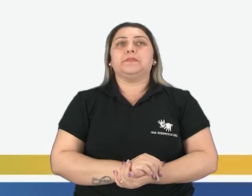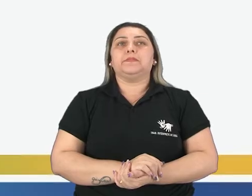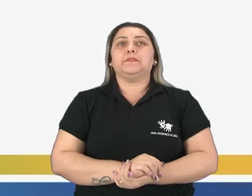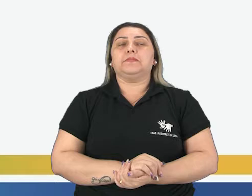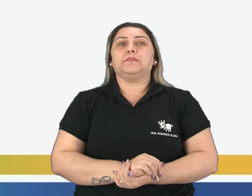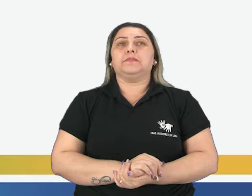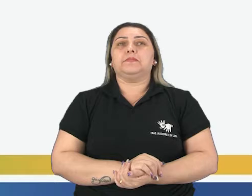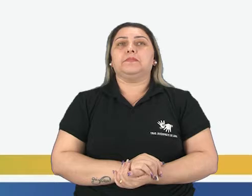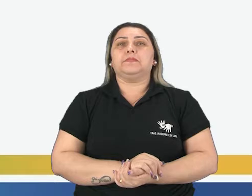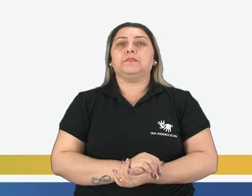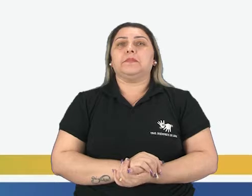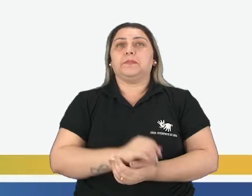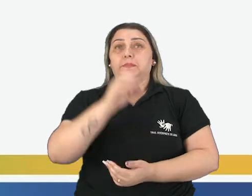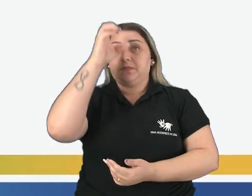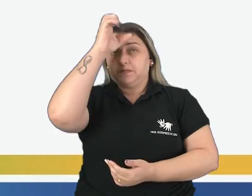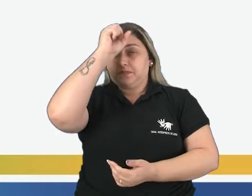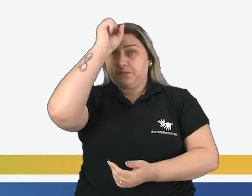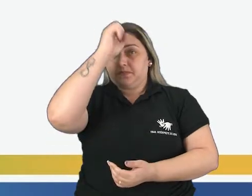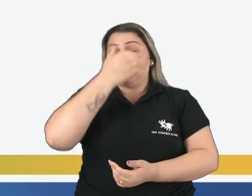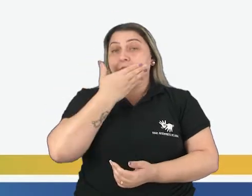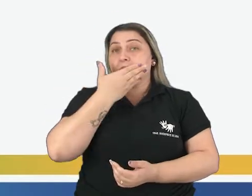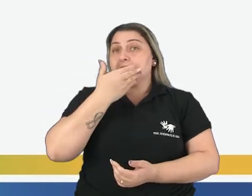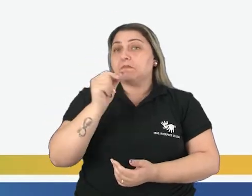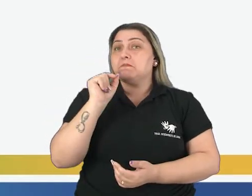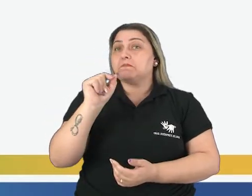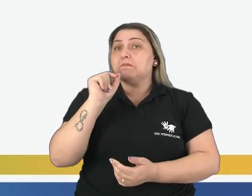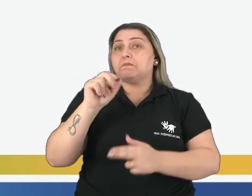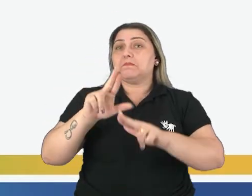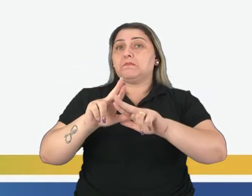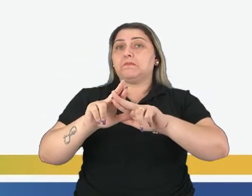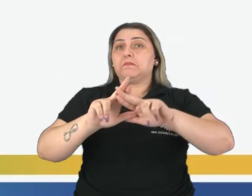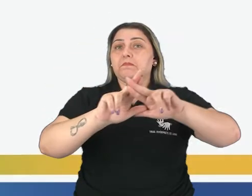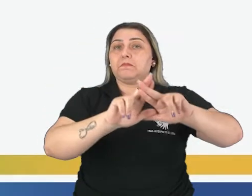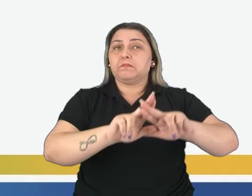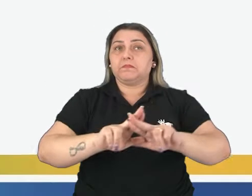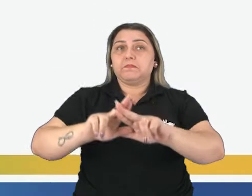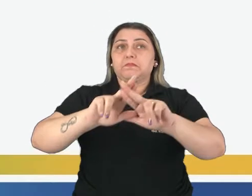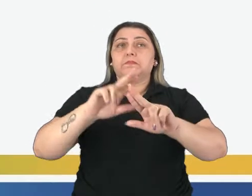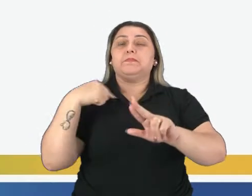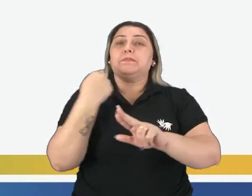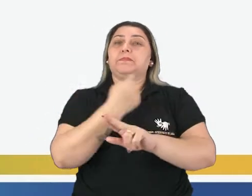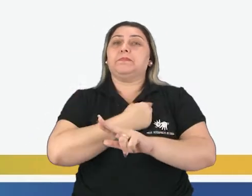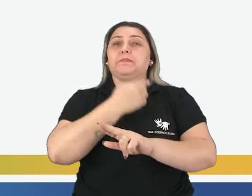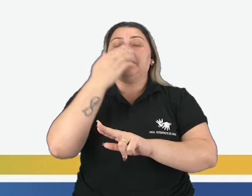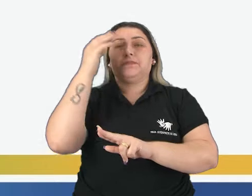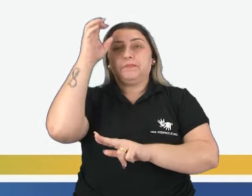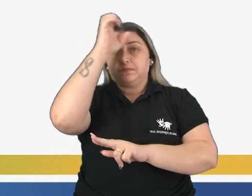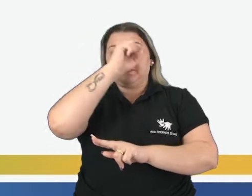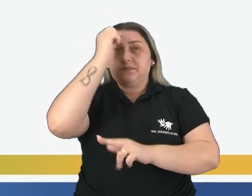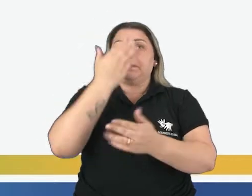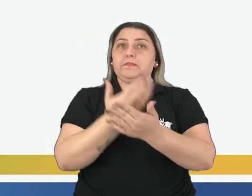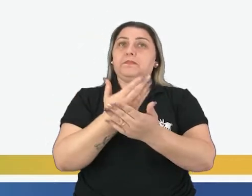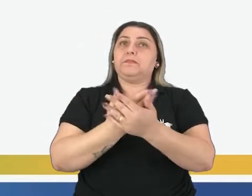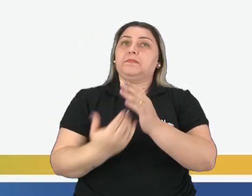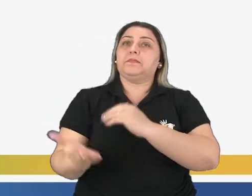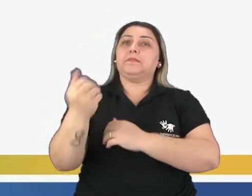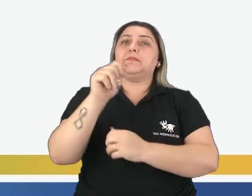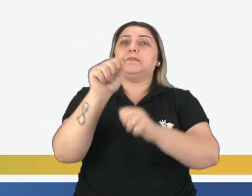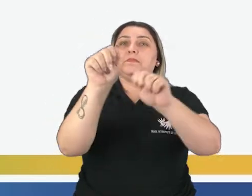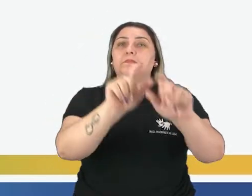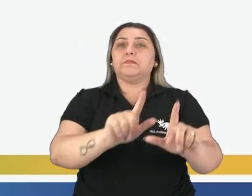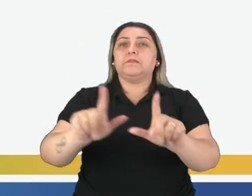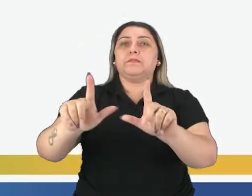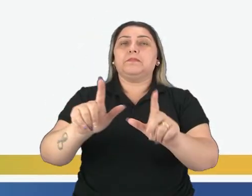E que tal aprendermos melhor o que é reciclagem? Para a gente aprender nessa aula, venha comigo aqui no slide,